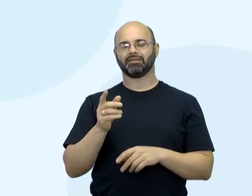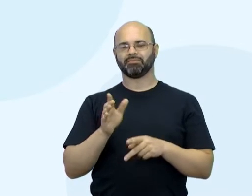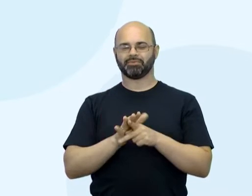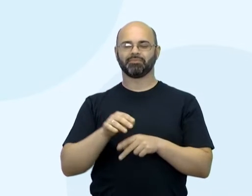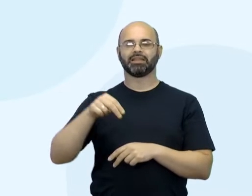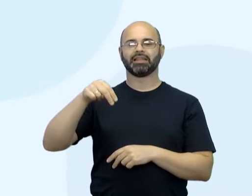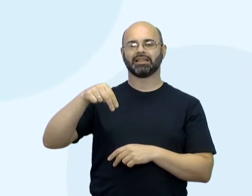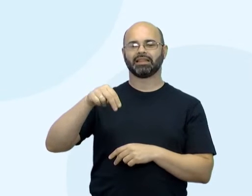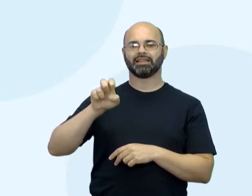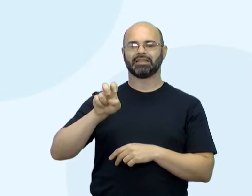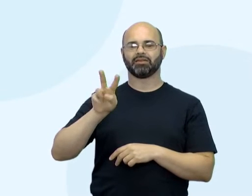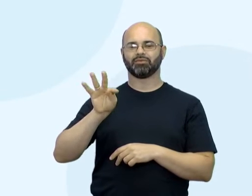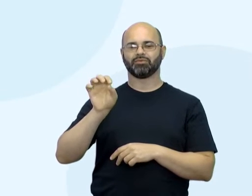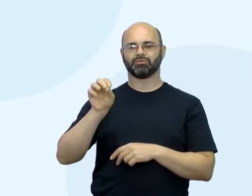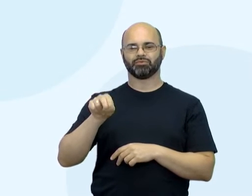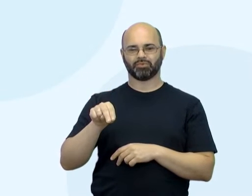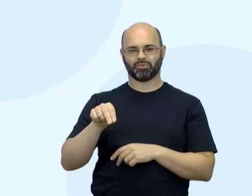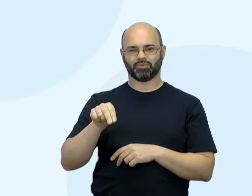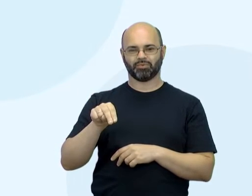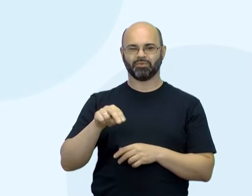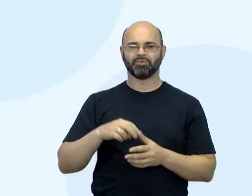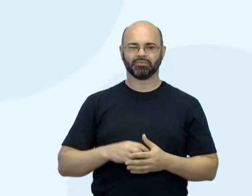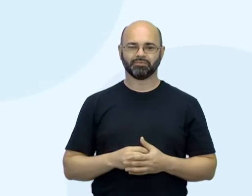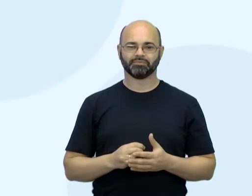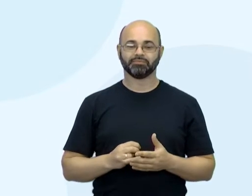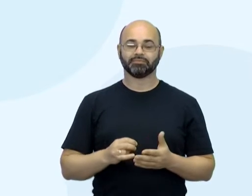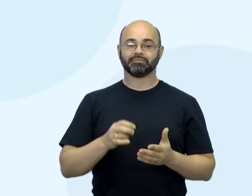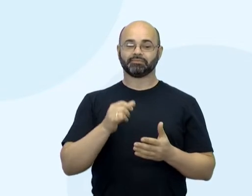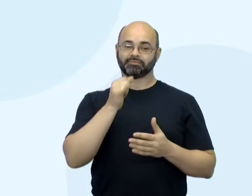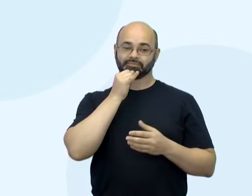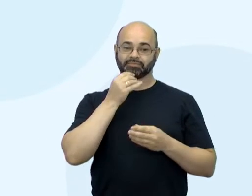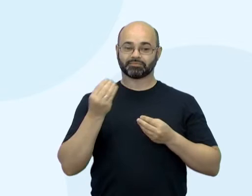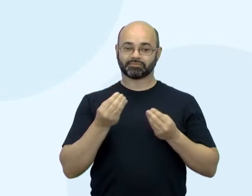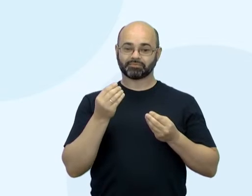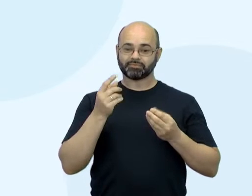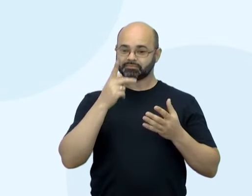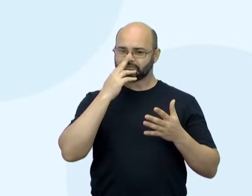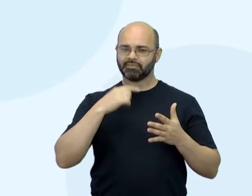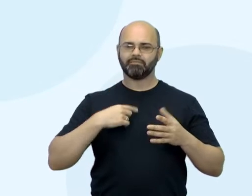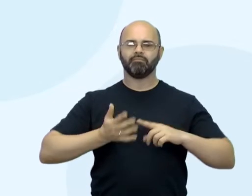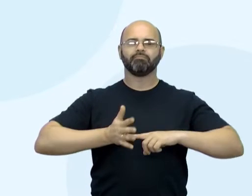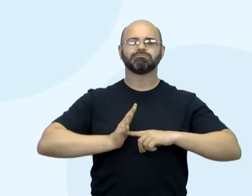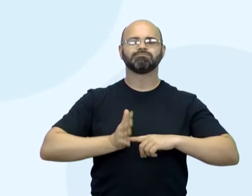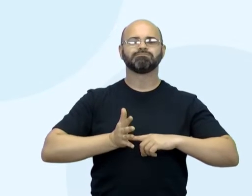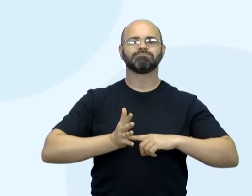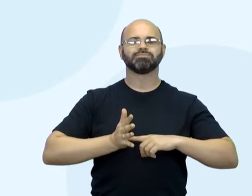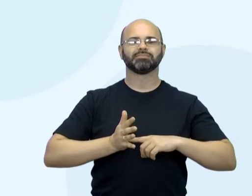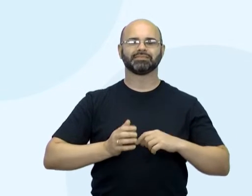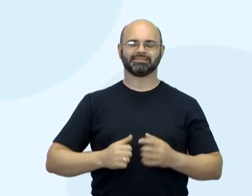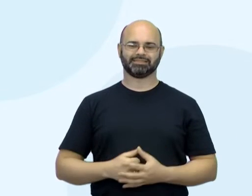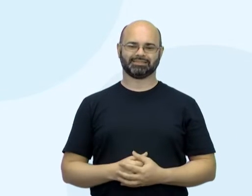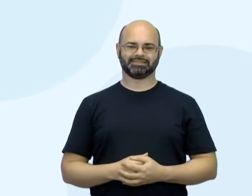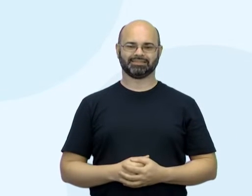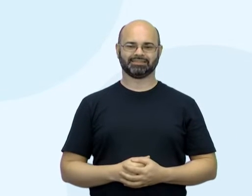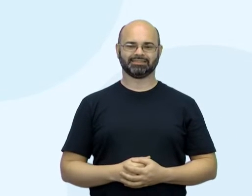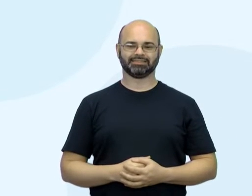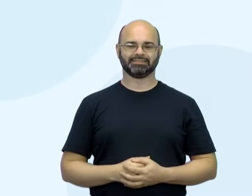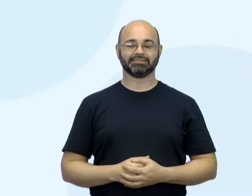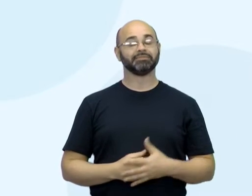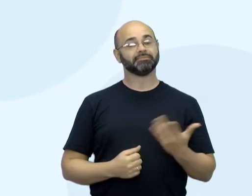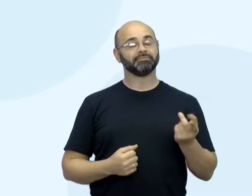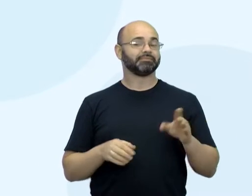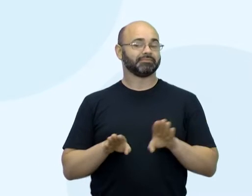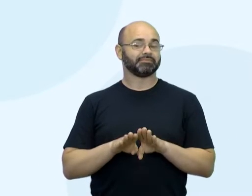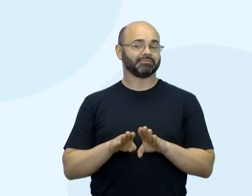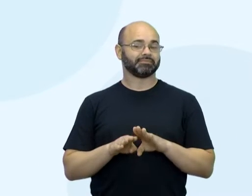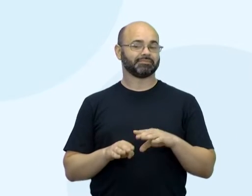funcionando aí como uma máquina, como uma alavanca, né? E, finalmente, a questão